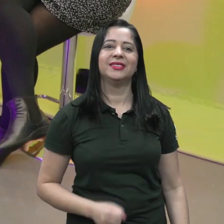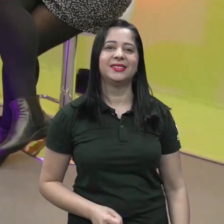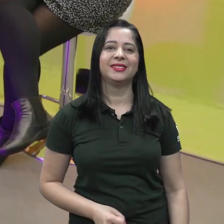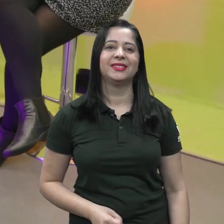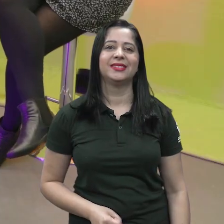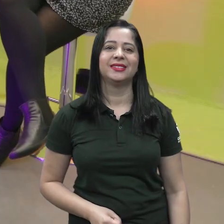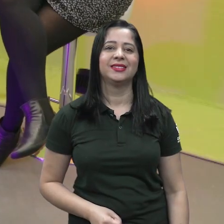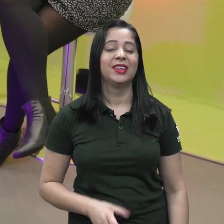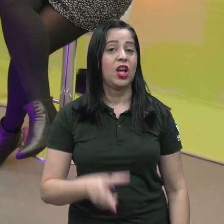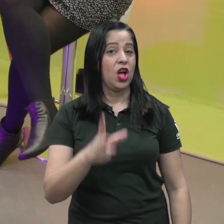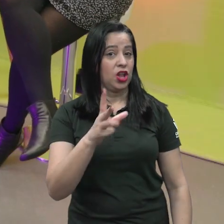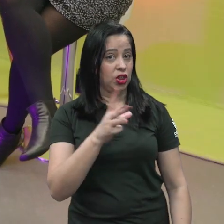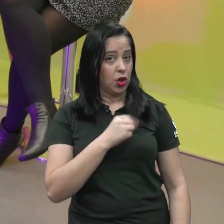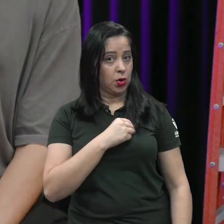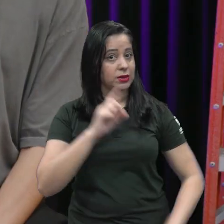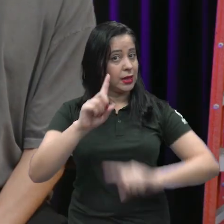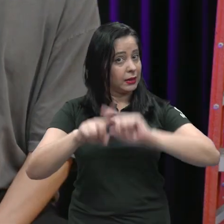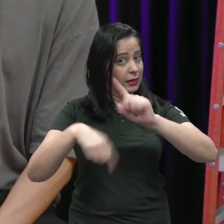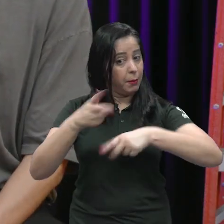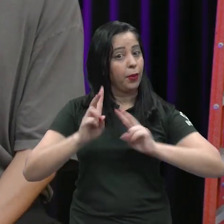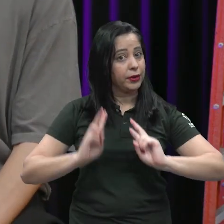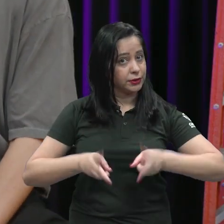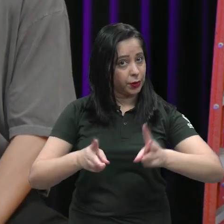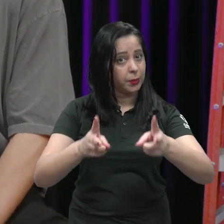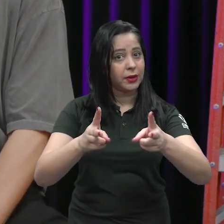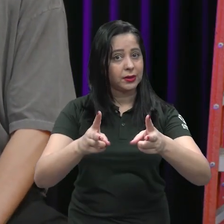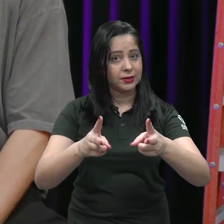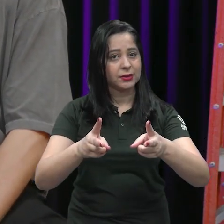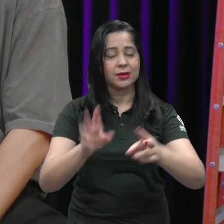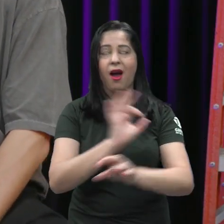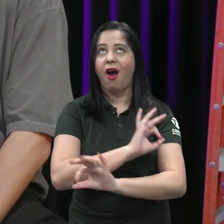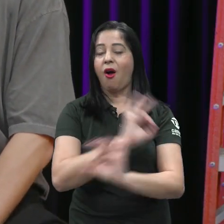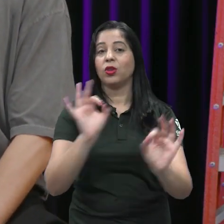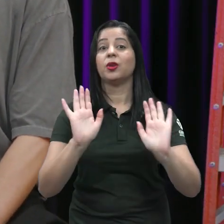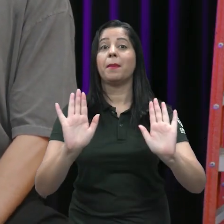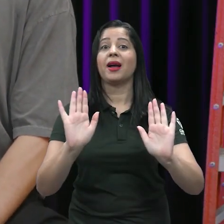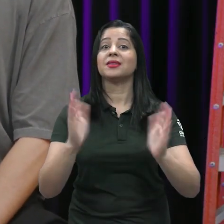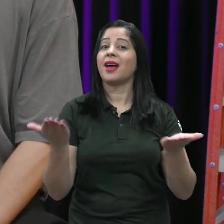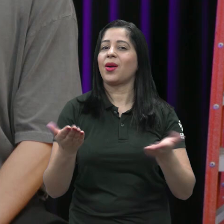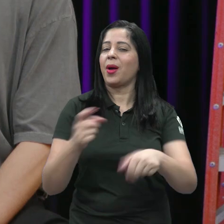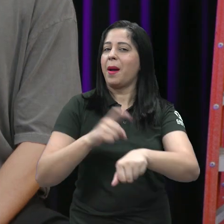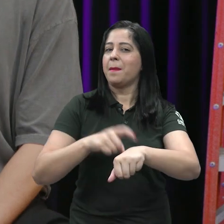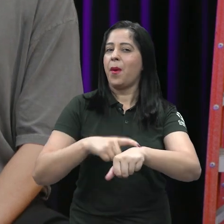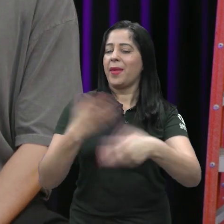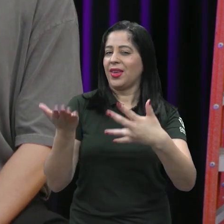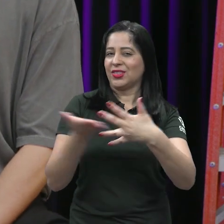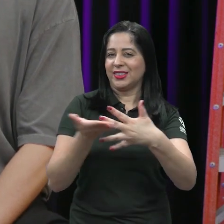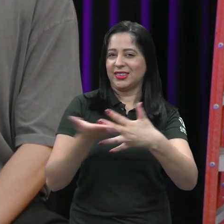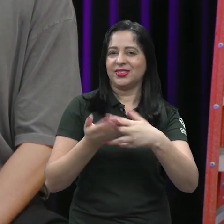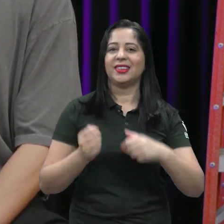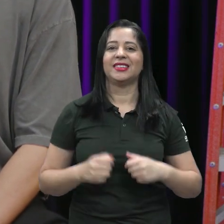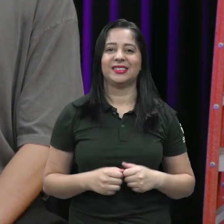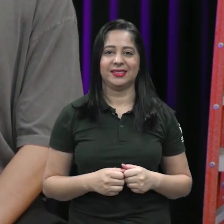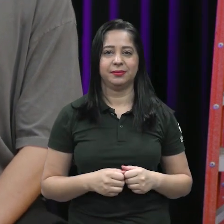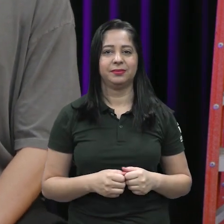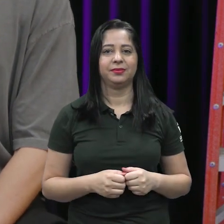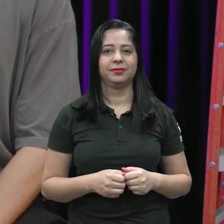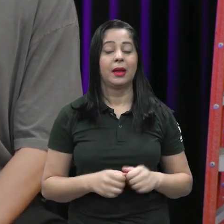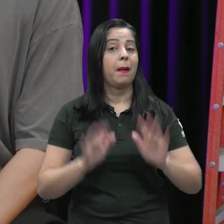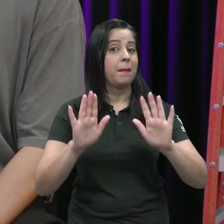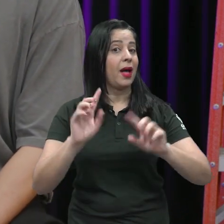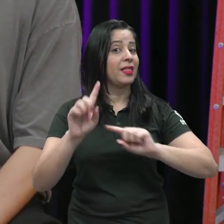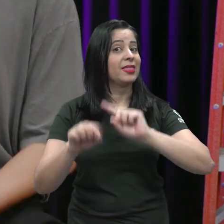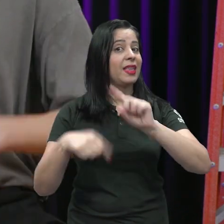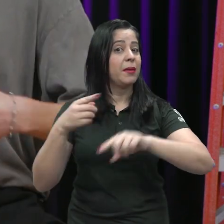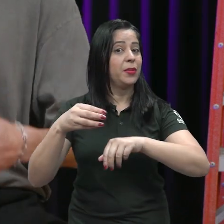muito bom. Explicado? Ó, tá super explicado e a gente continua a nossa prova aqui no programa, viu? Que tá ótima, mas chegou a hora da gente chamar o intervalo, né,